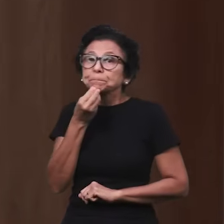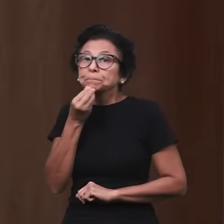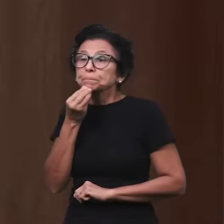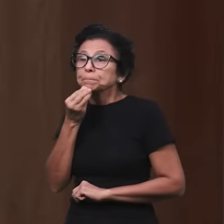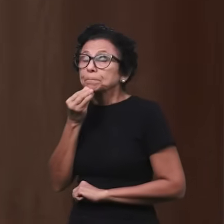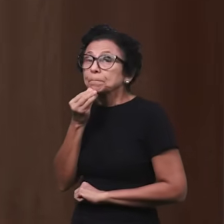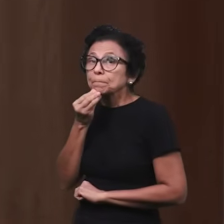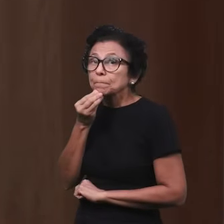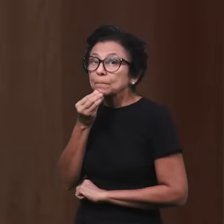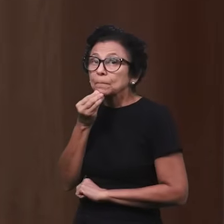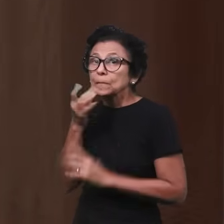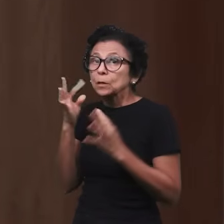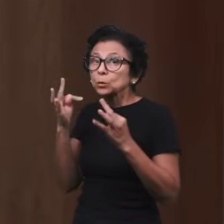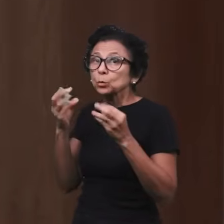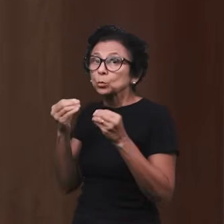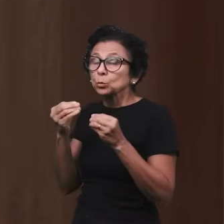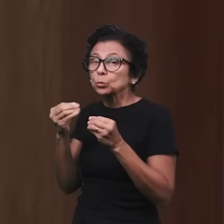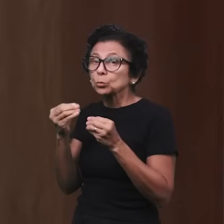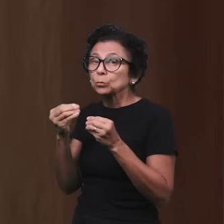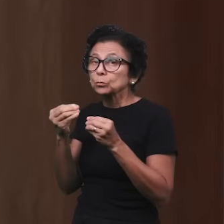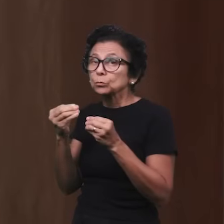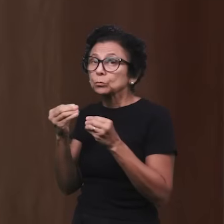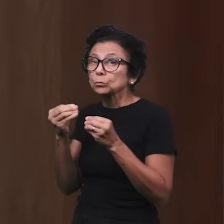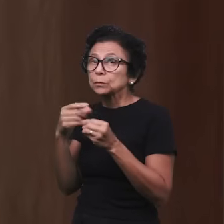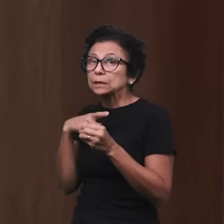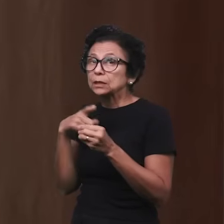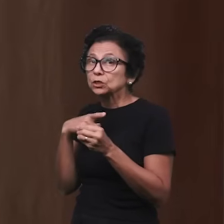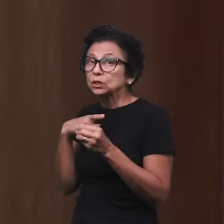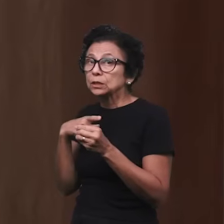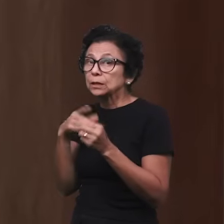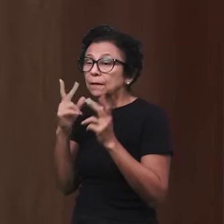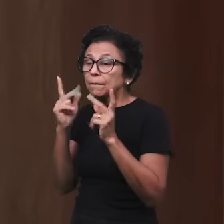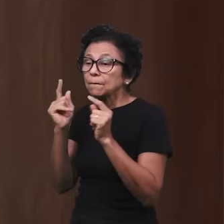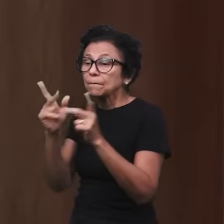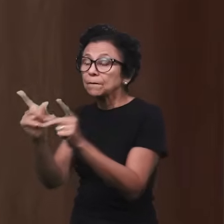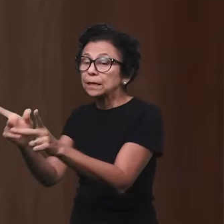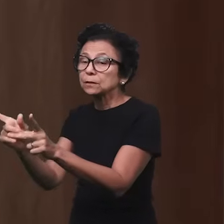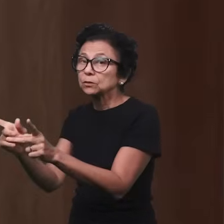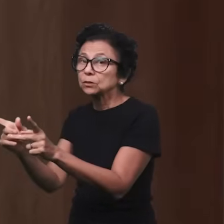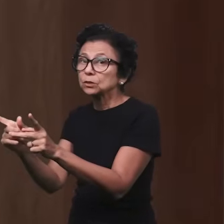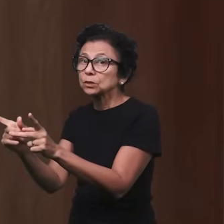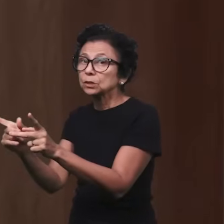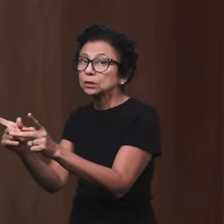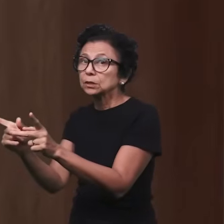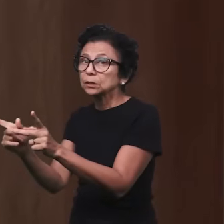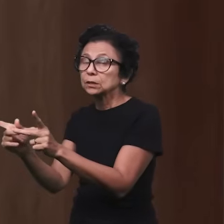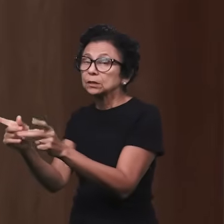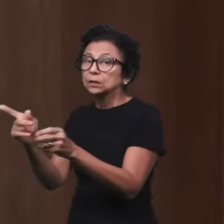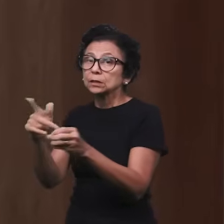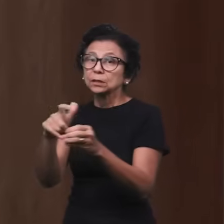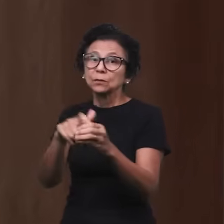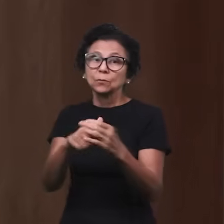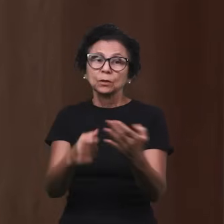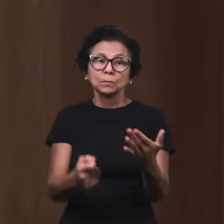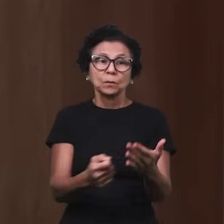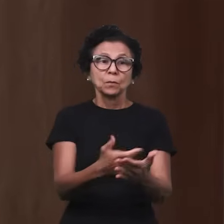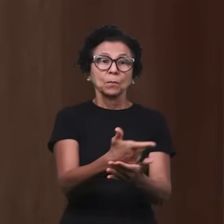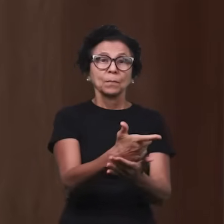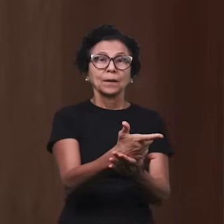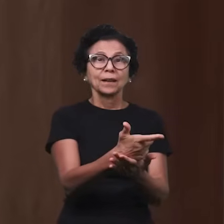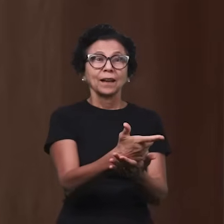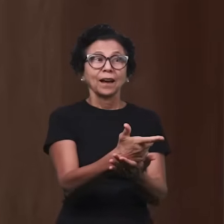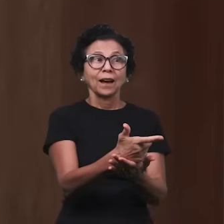vende tudo que tem para comprar o tesouro, para comprar o campo. Olha que